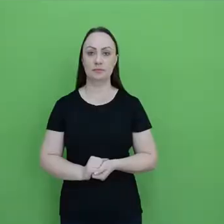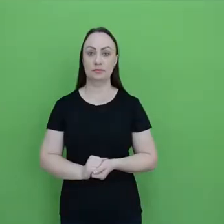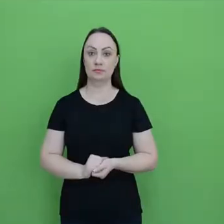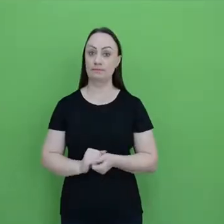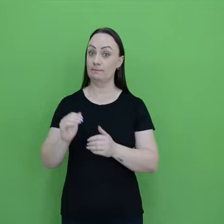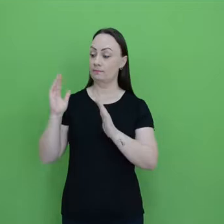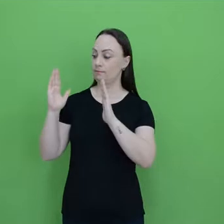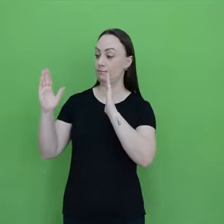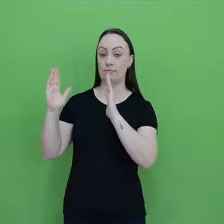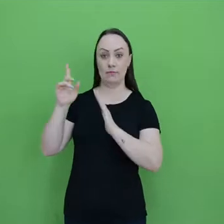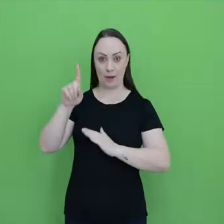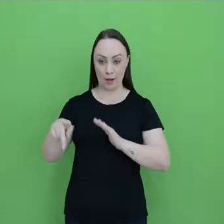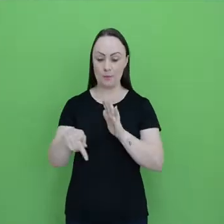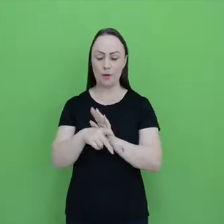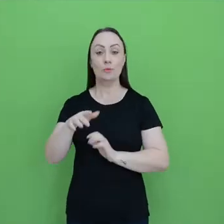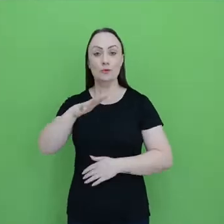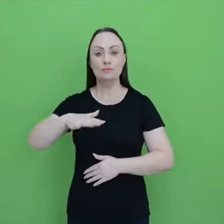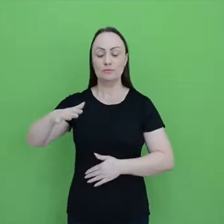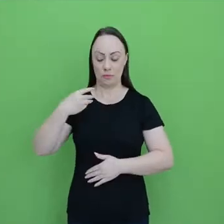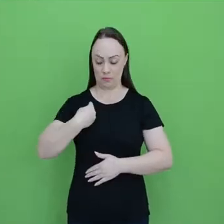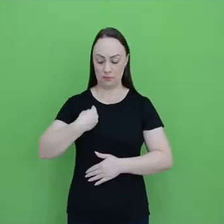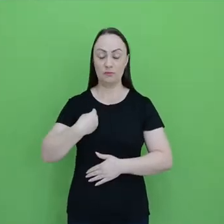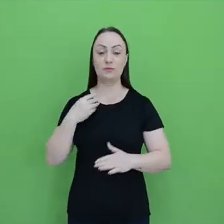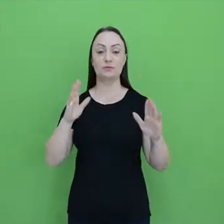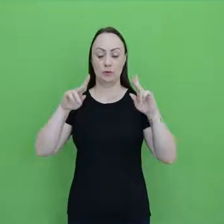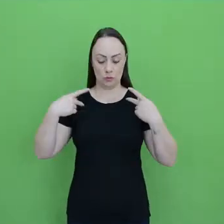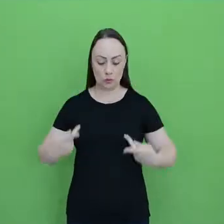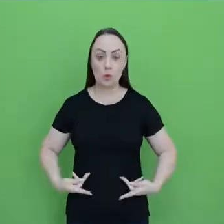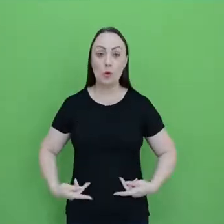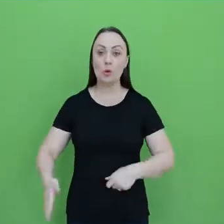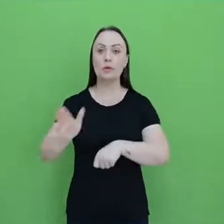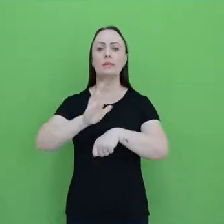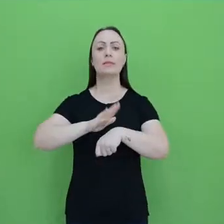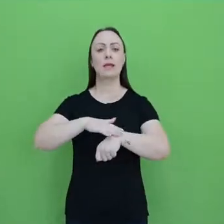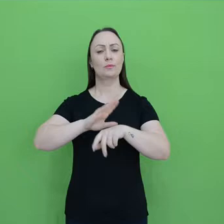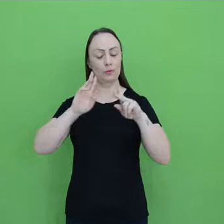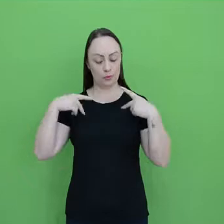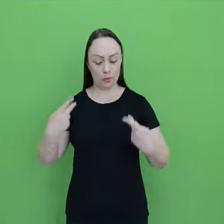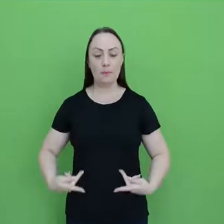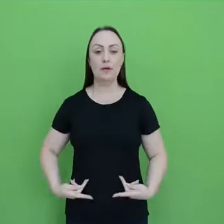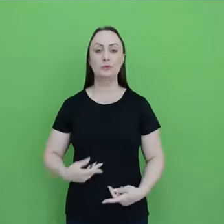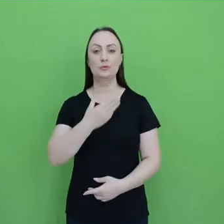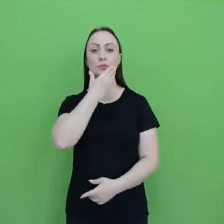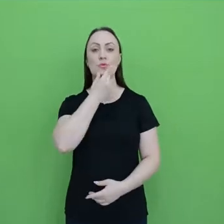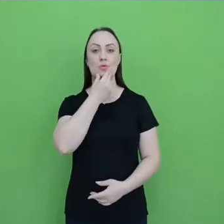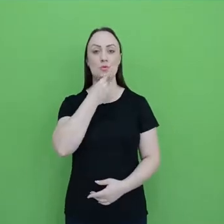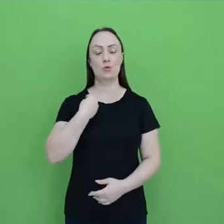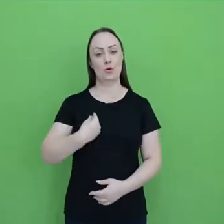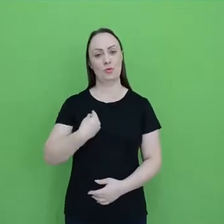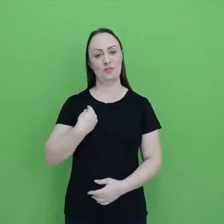Aquele tempo é o tempo dos seres humanos, o tempo humano. Um